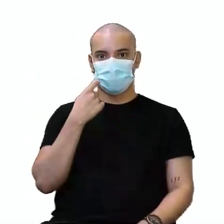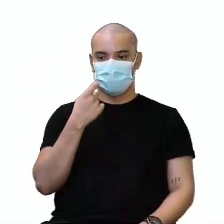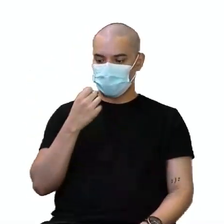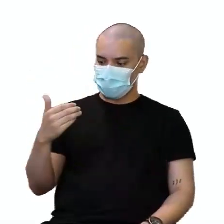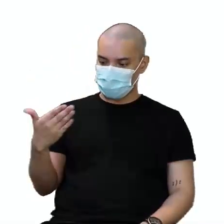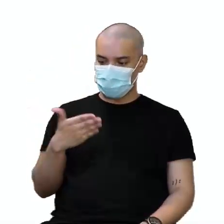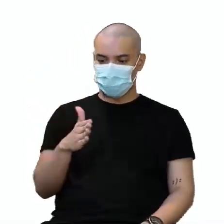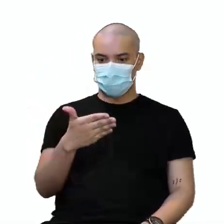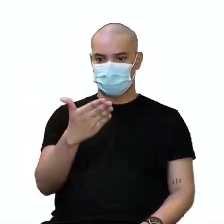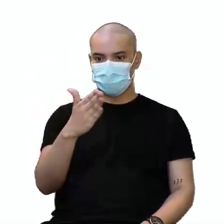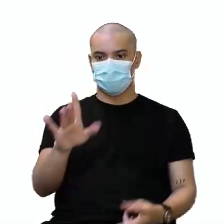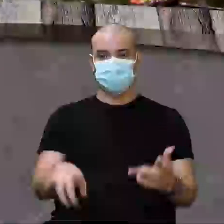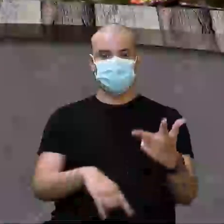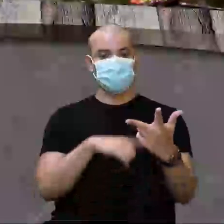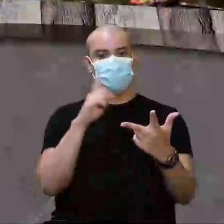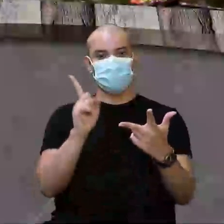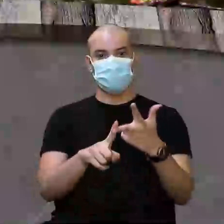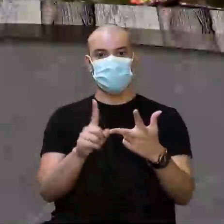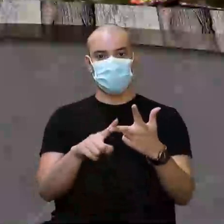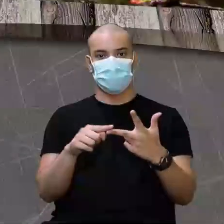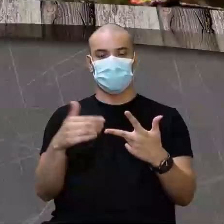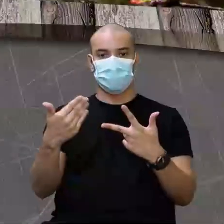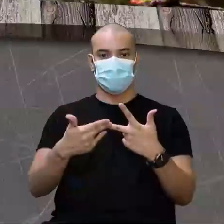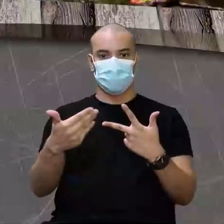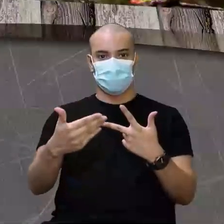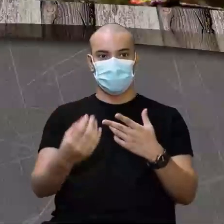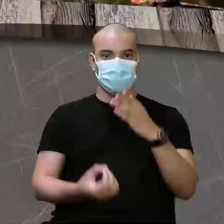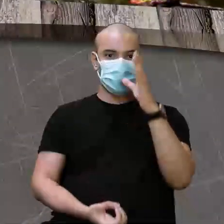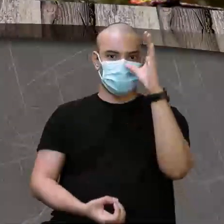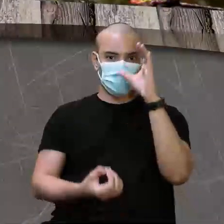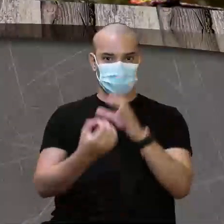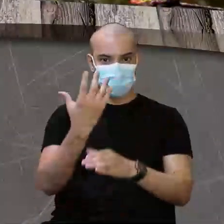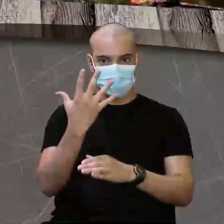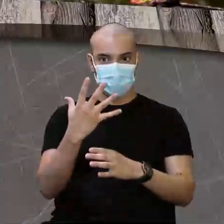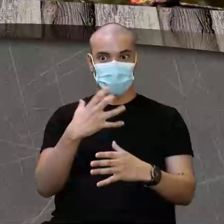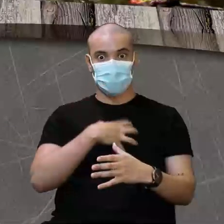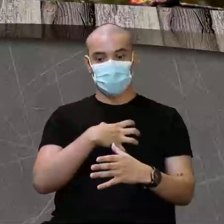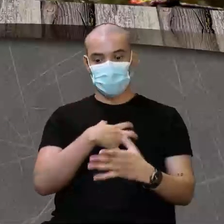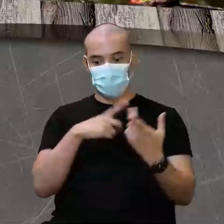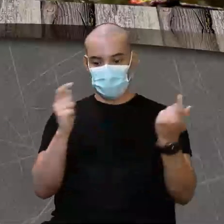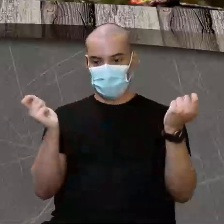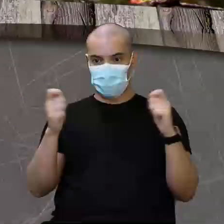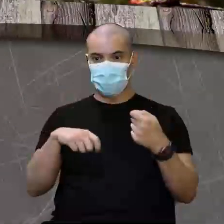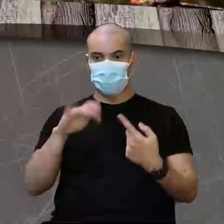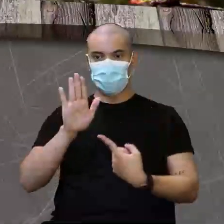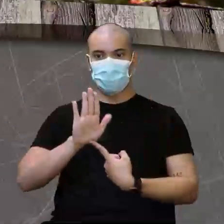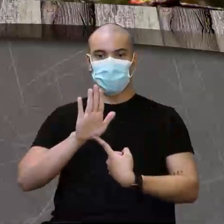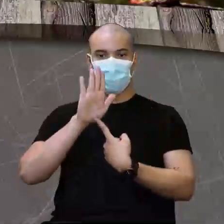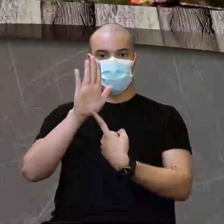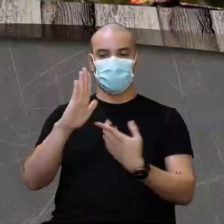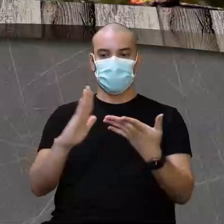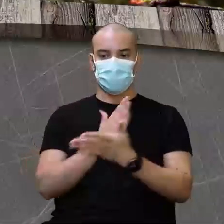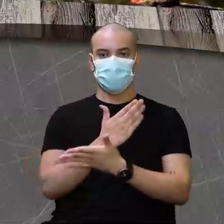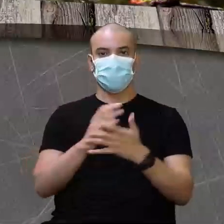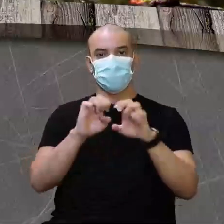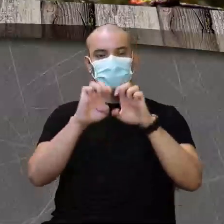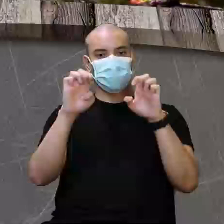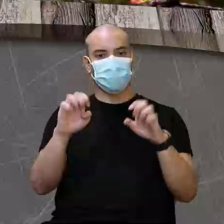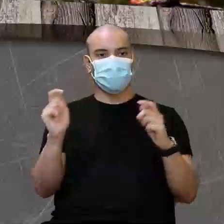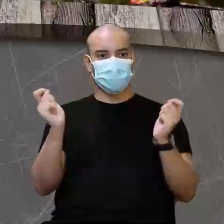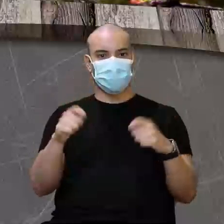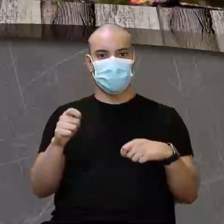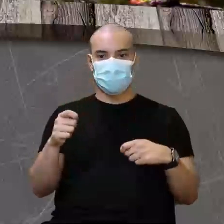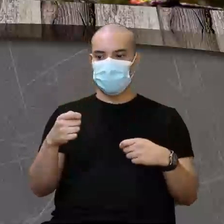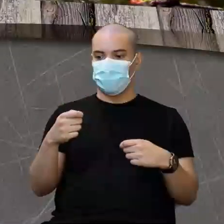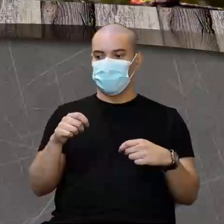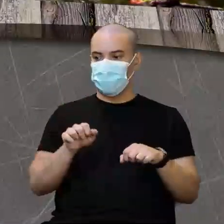peixes, tá bom? Vamos, consequentemente, ter o desenvolvimento de formas que vão apresentar estruturas de locomoção